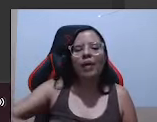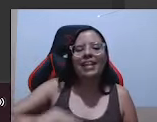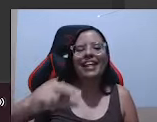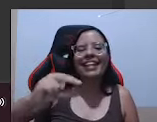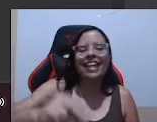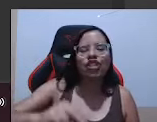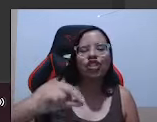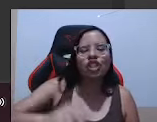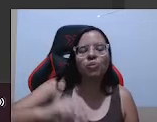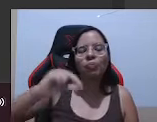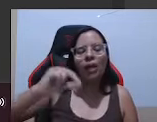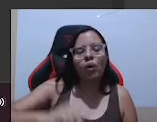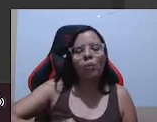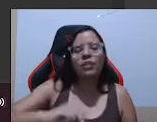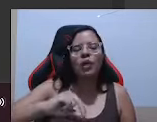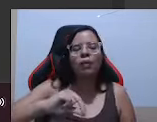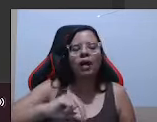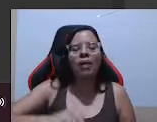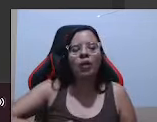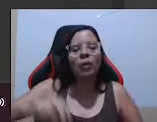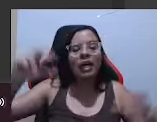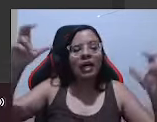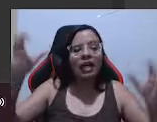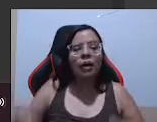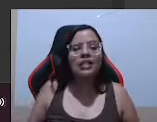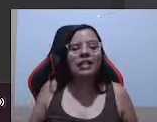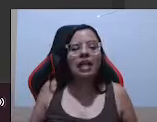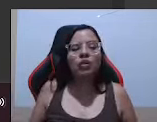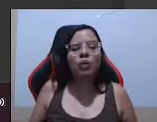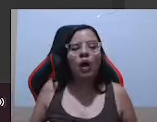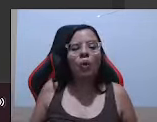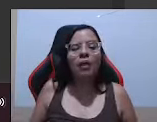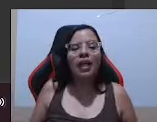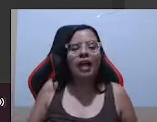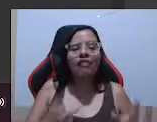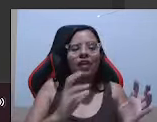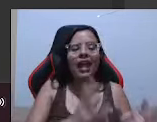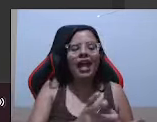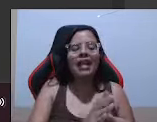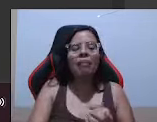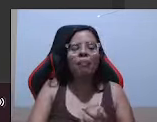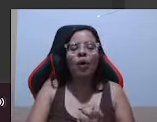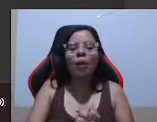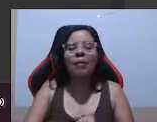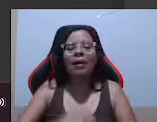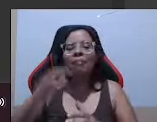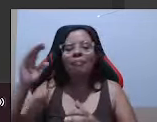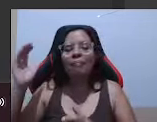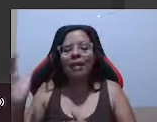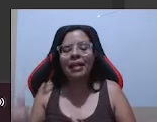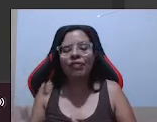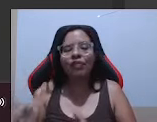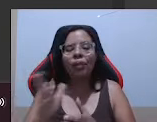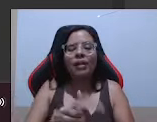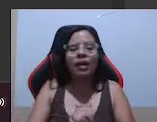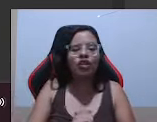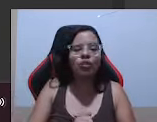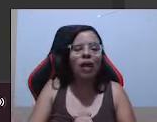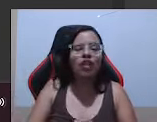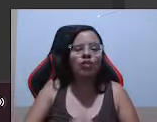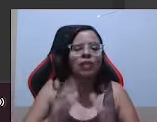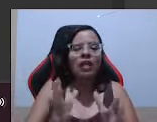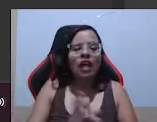bancário demora até 3 dias para compensar o pagamento e o acesso ao PDF é na própria plataforma